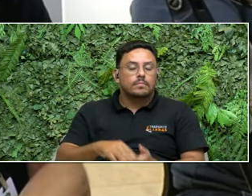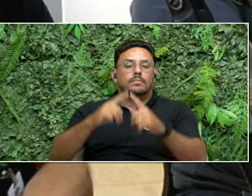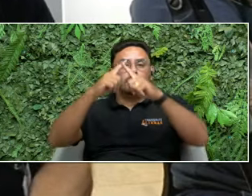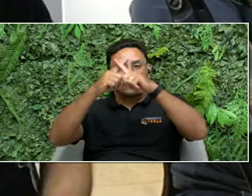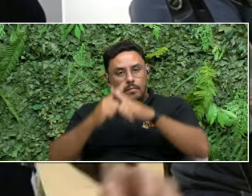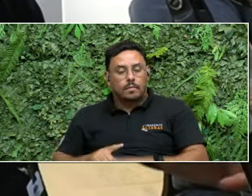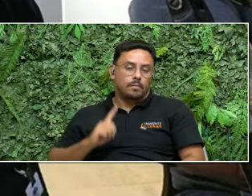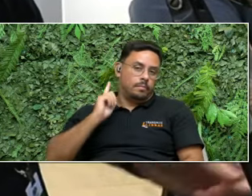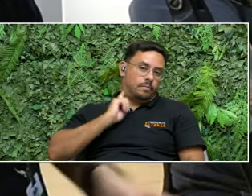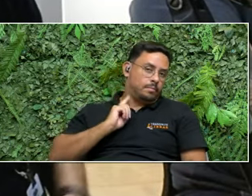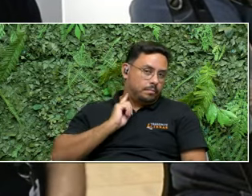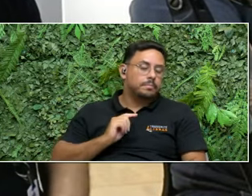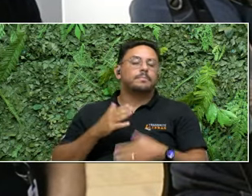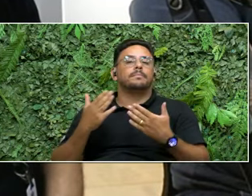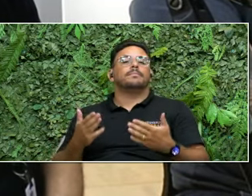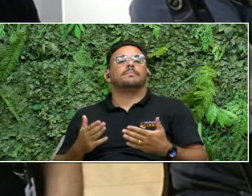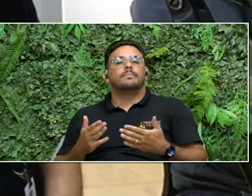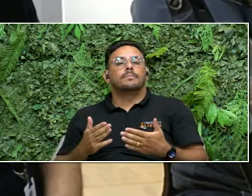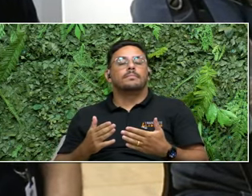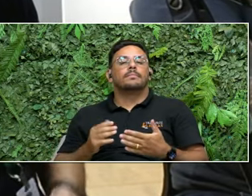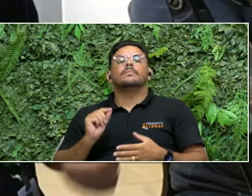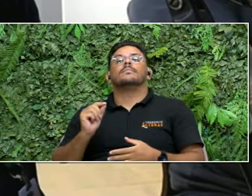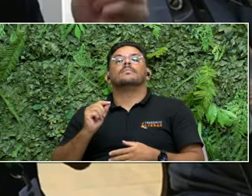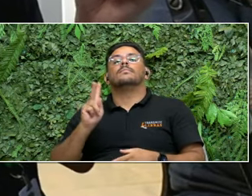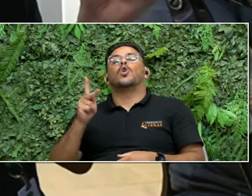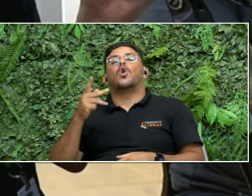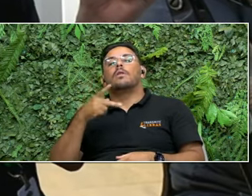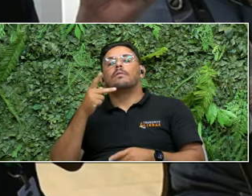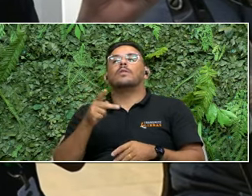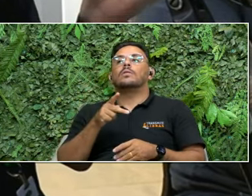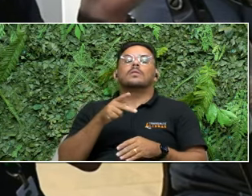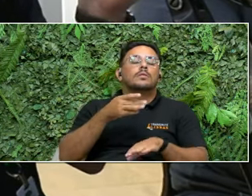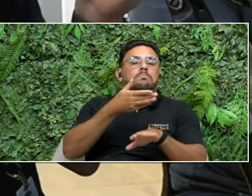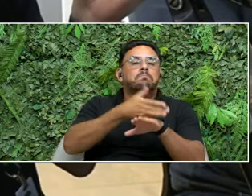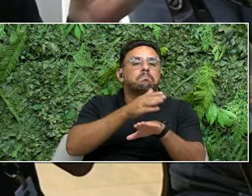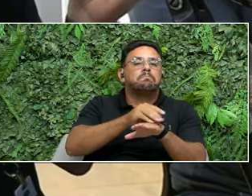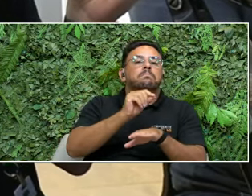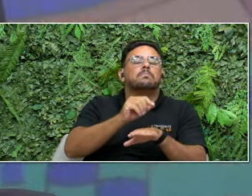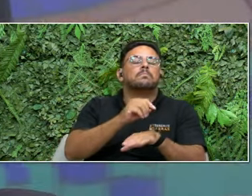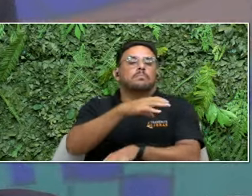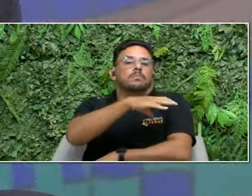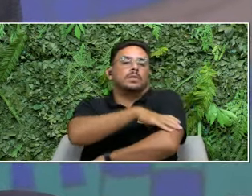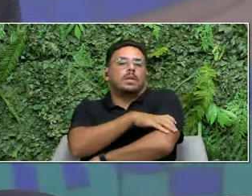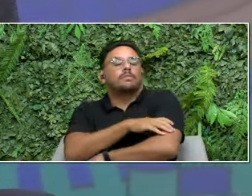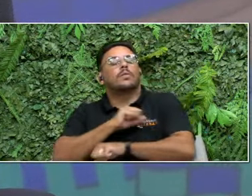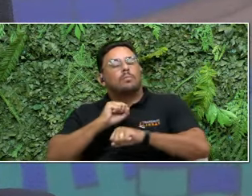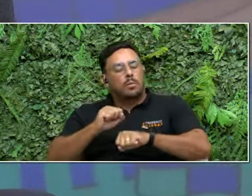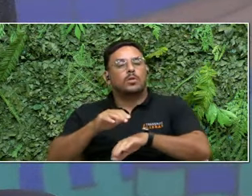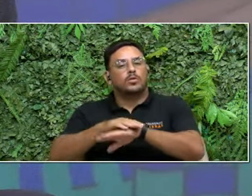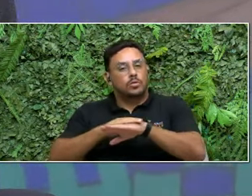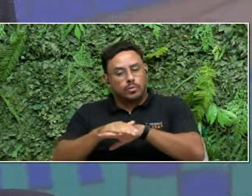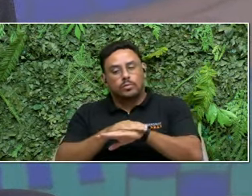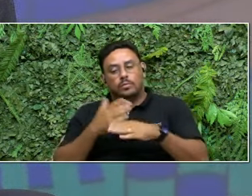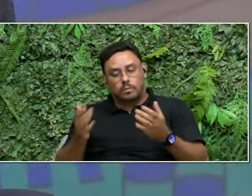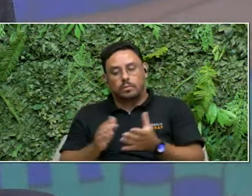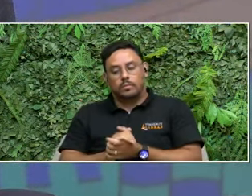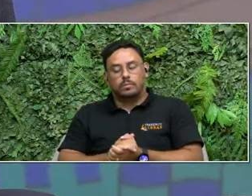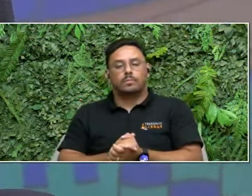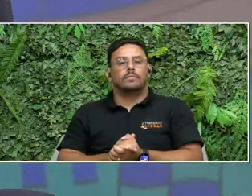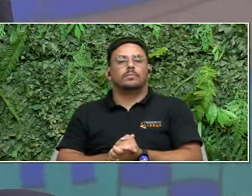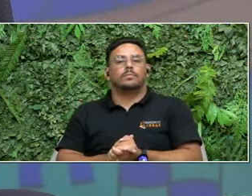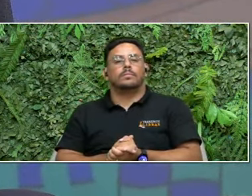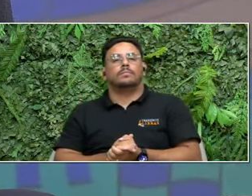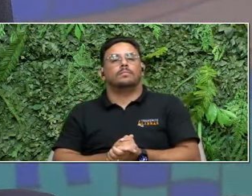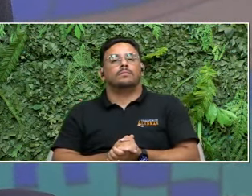Campeonato Mineiro e segundo o hul ele foi instruído de que o capitão poderia falar com o árbitro ah aí é sorteio